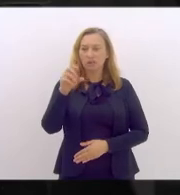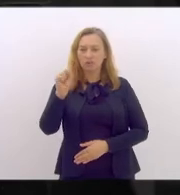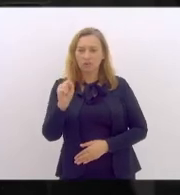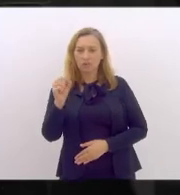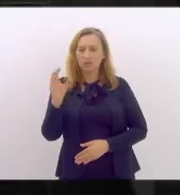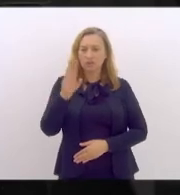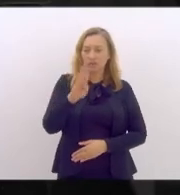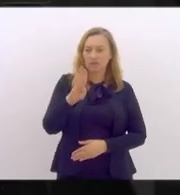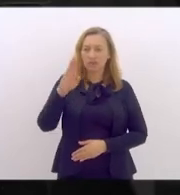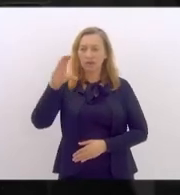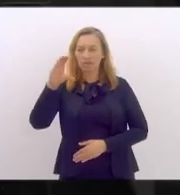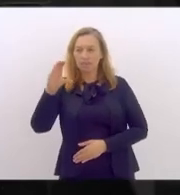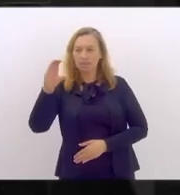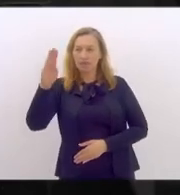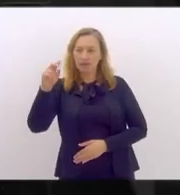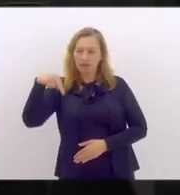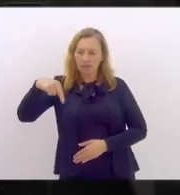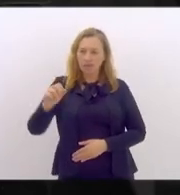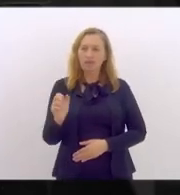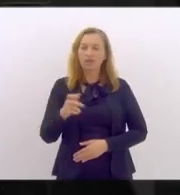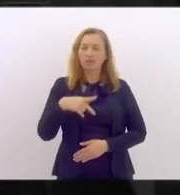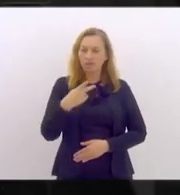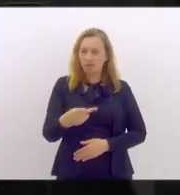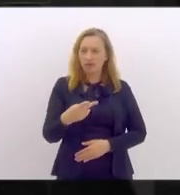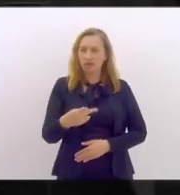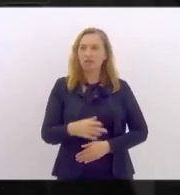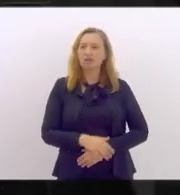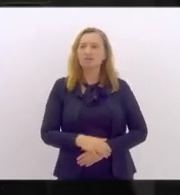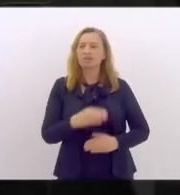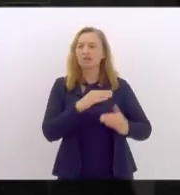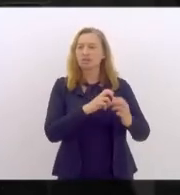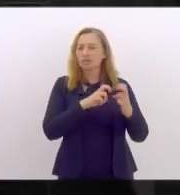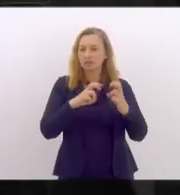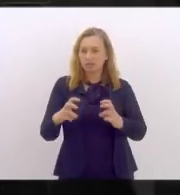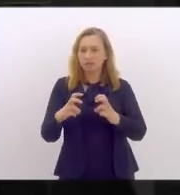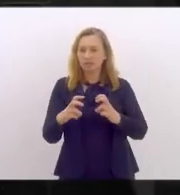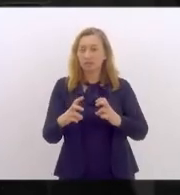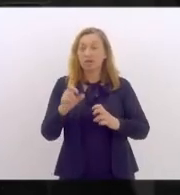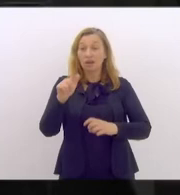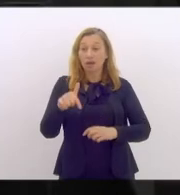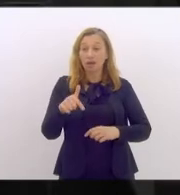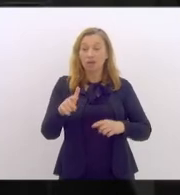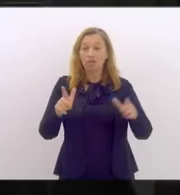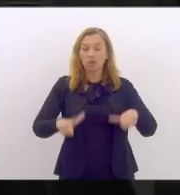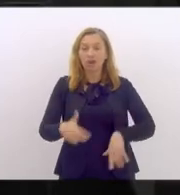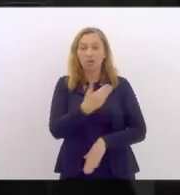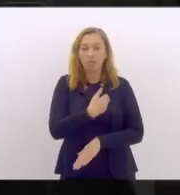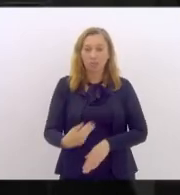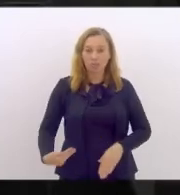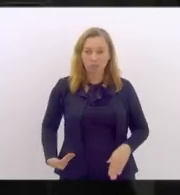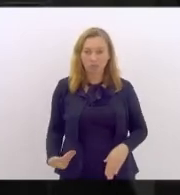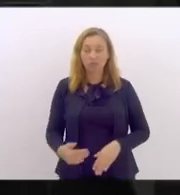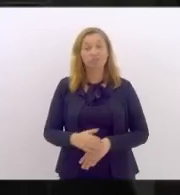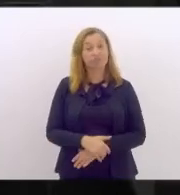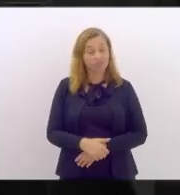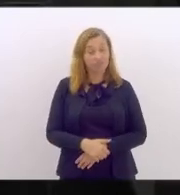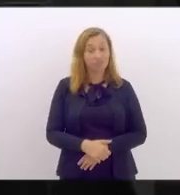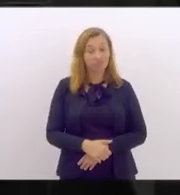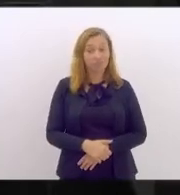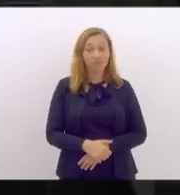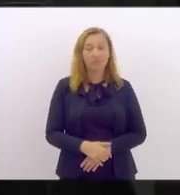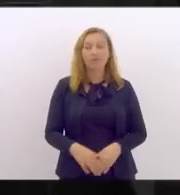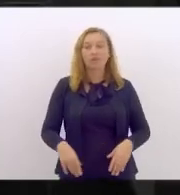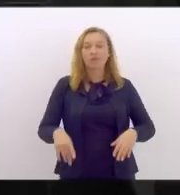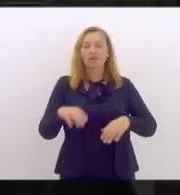que afirma e o endosso a estação de trem é um espaço público é uma concessão do